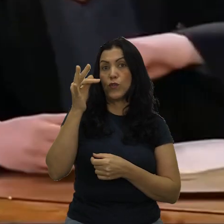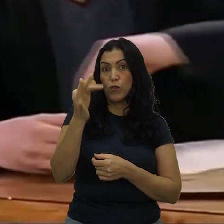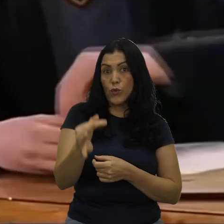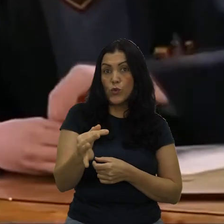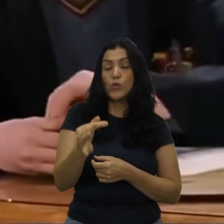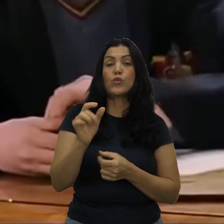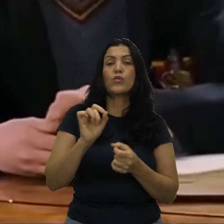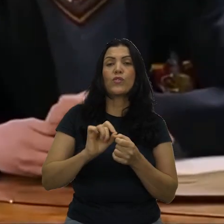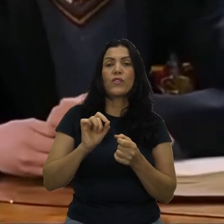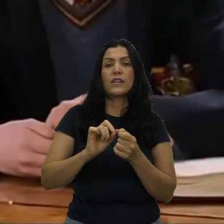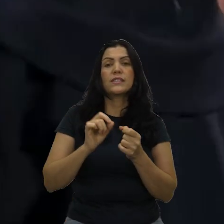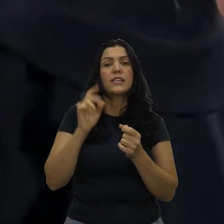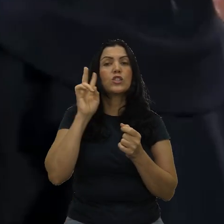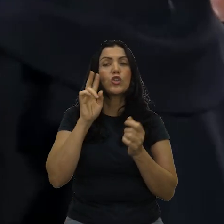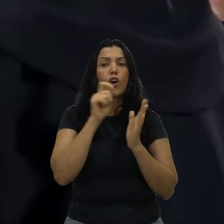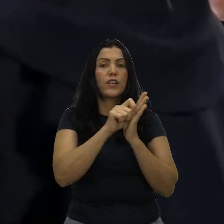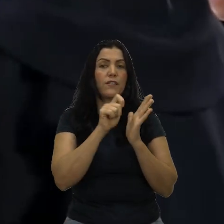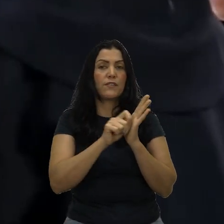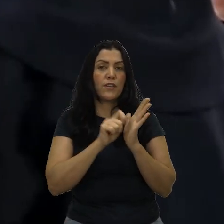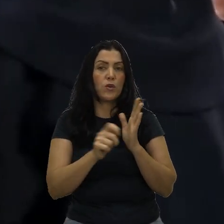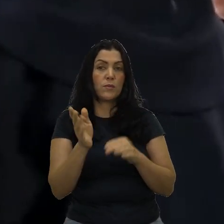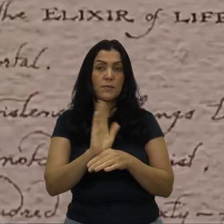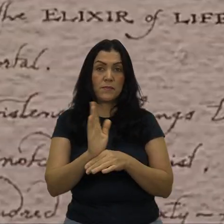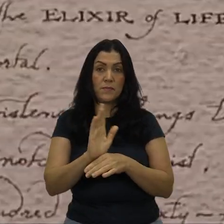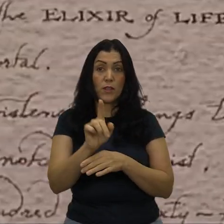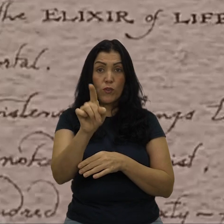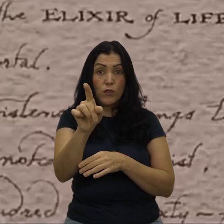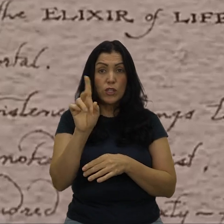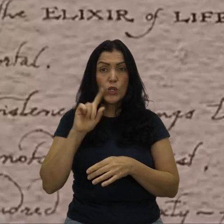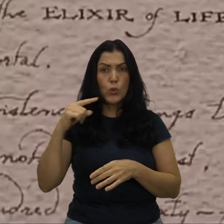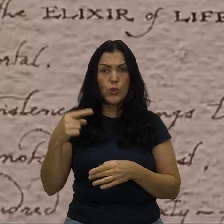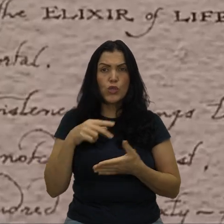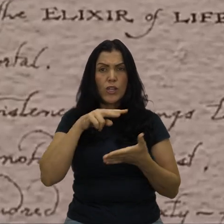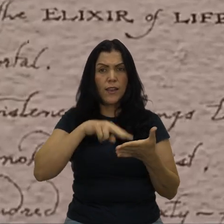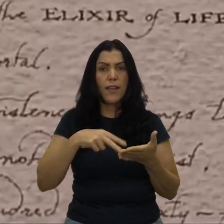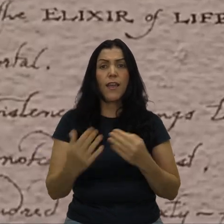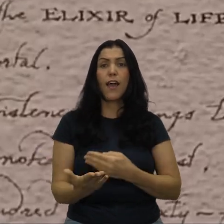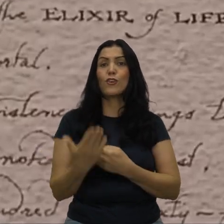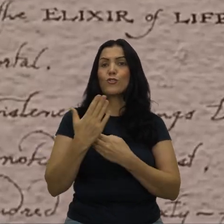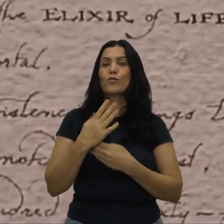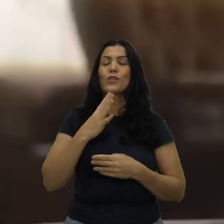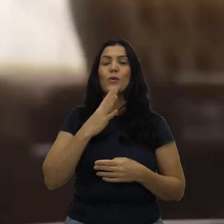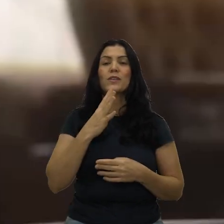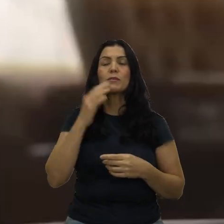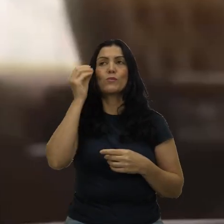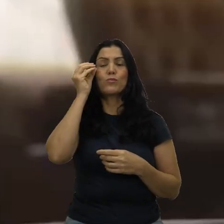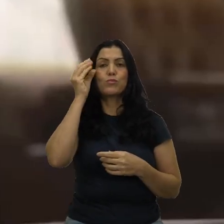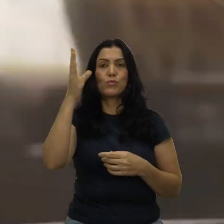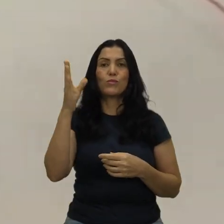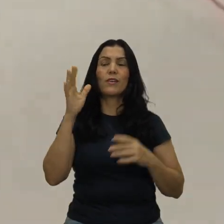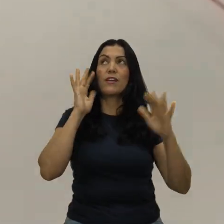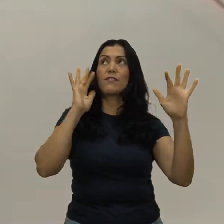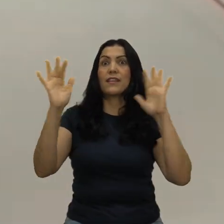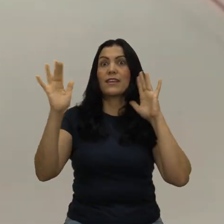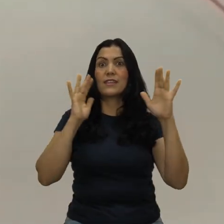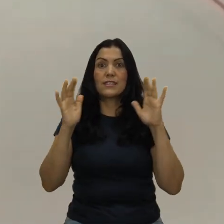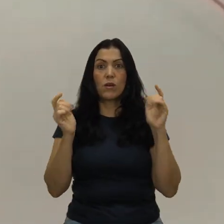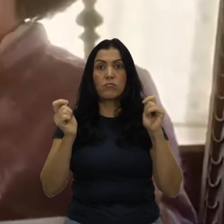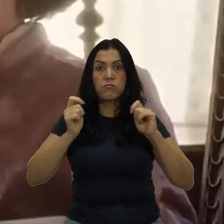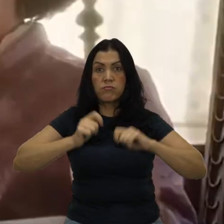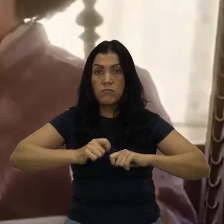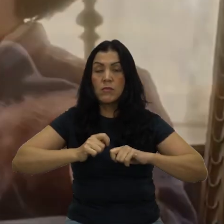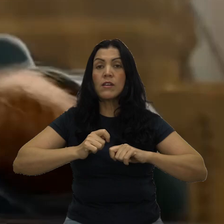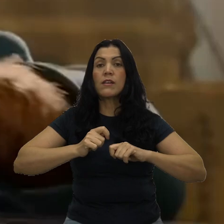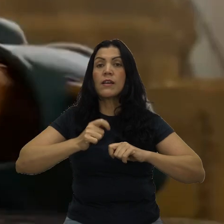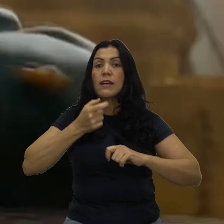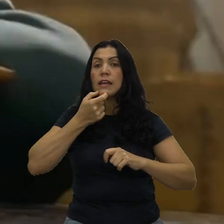e futuros escritores e roteiristas. O ato de ler contribui imensamente para o conhecimento,